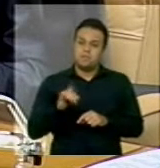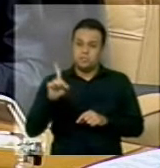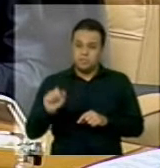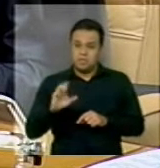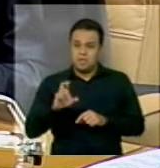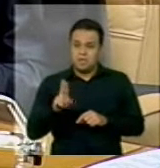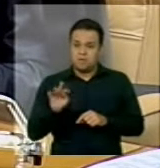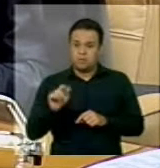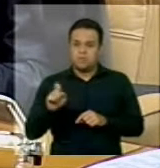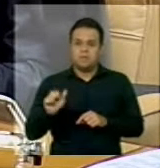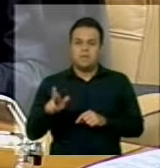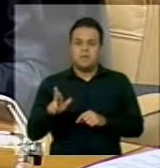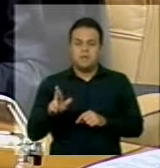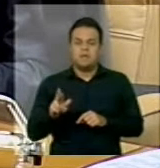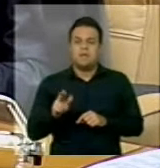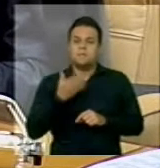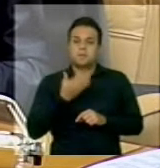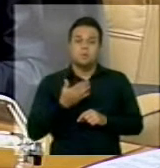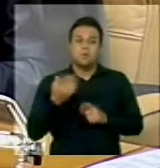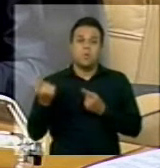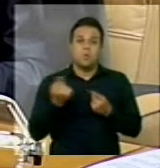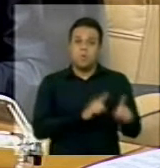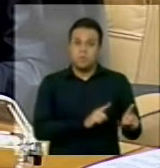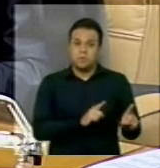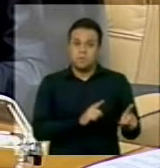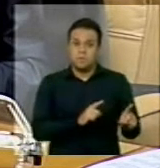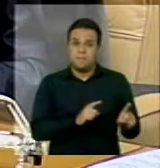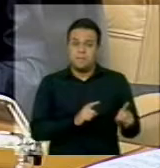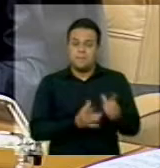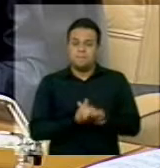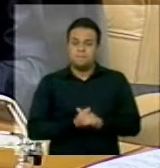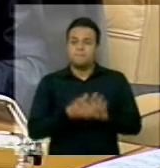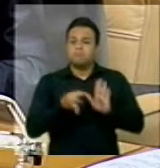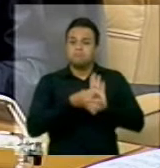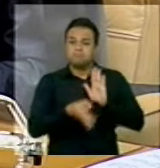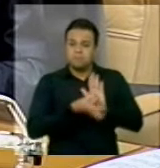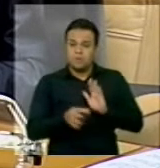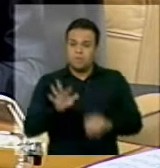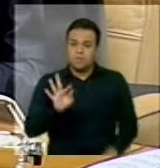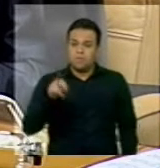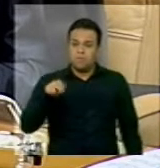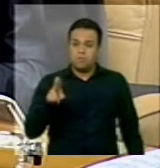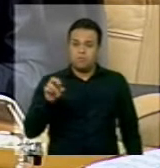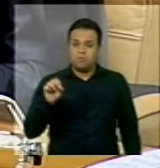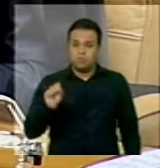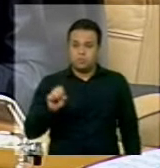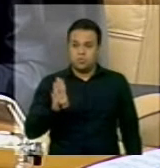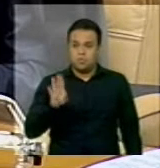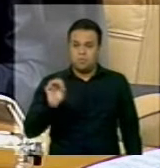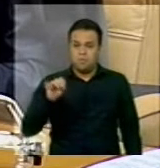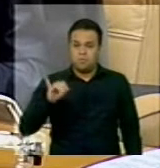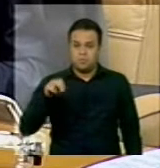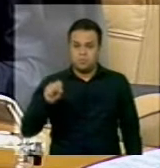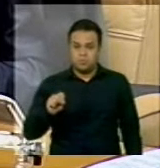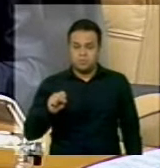suspender a eficácia dos dispositivos impugnados, argumentando que o fumus boni iuris necessário à concessão